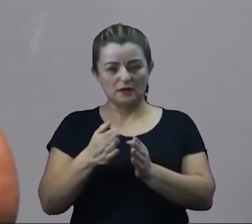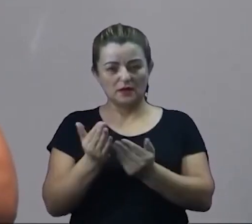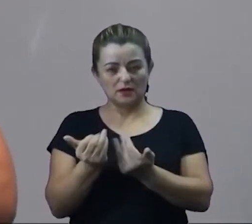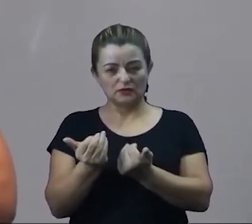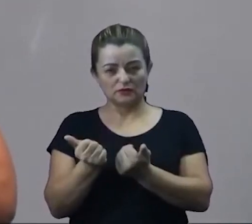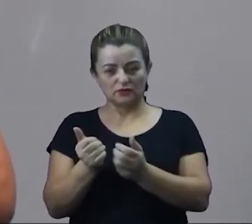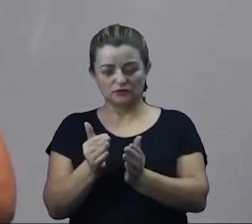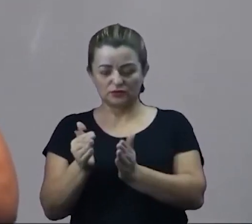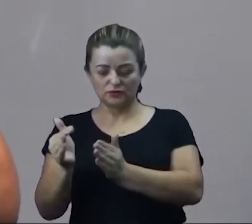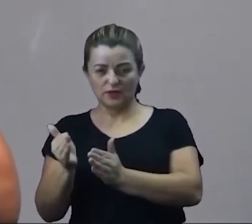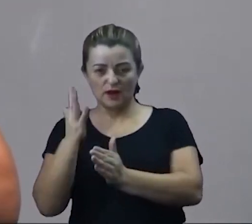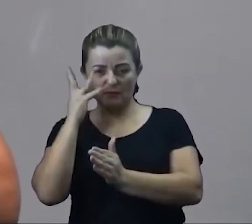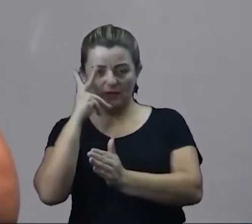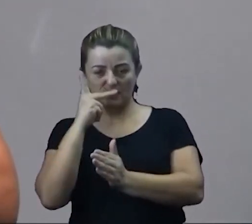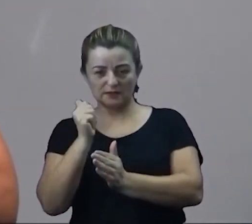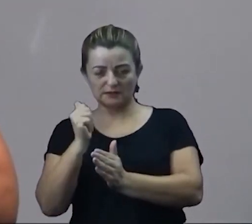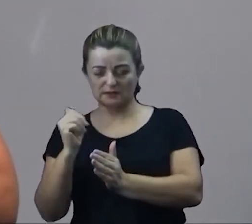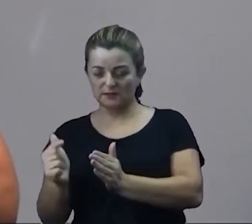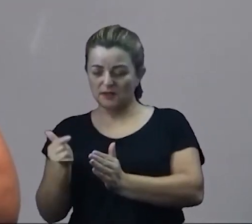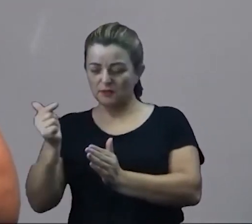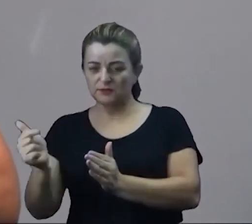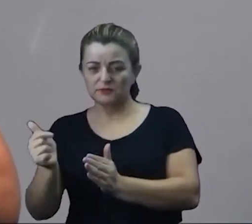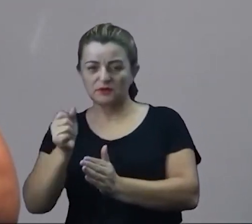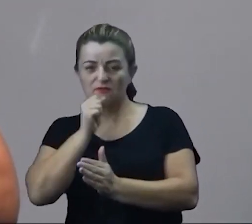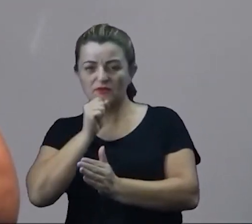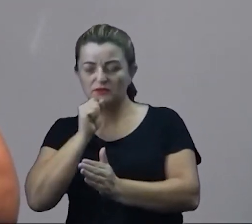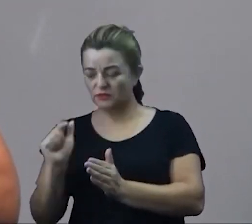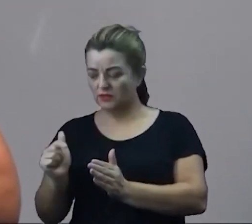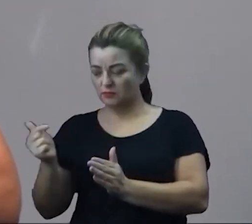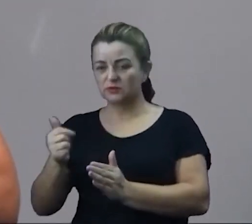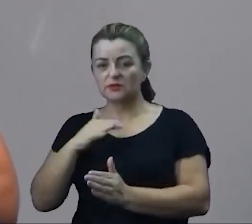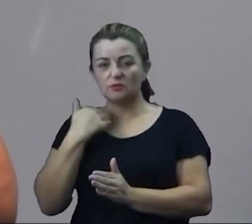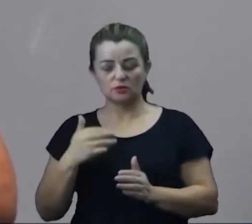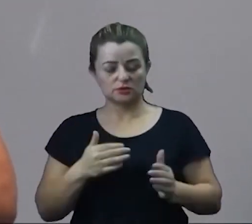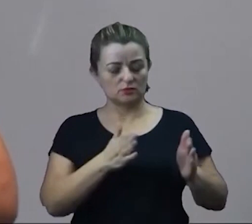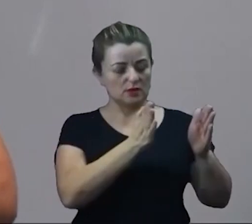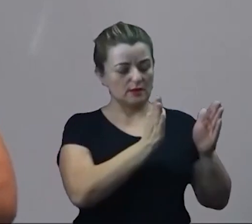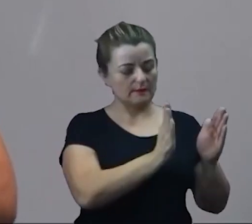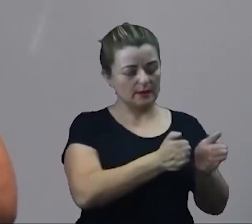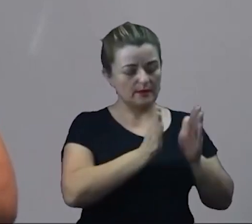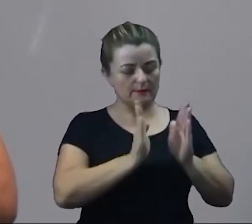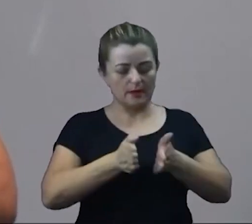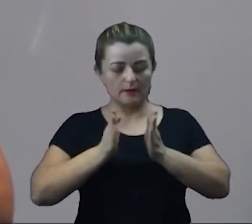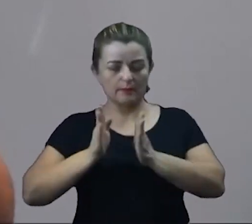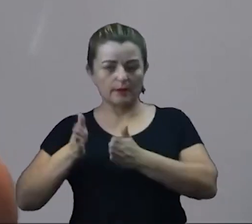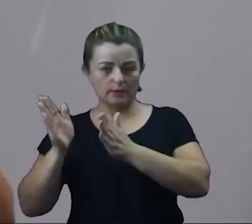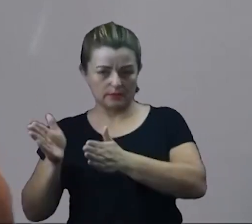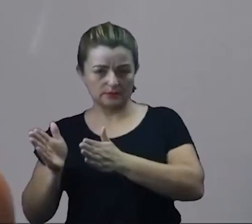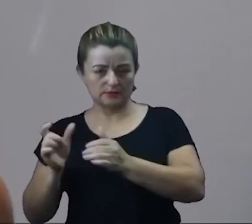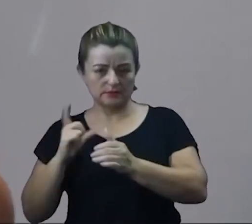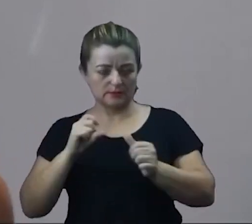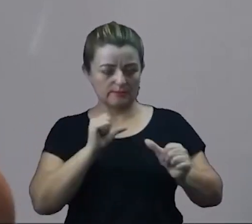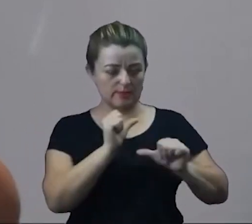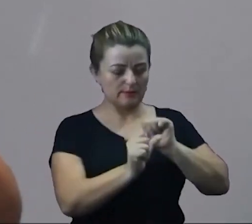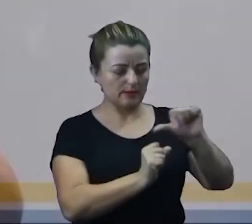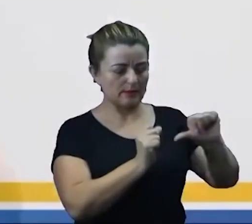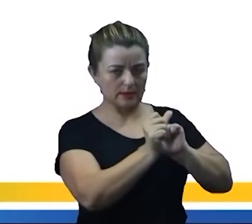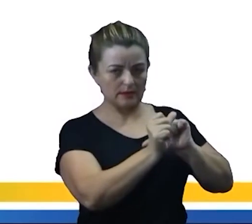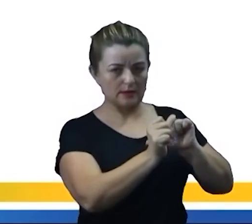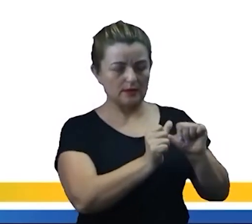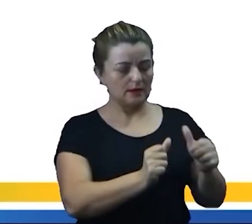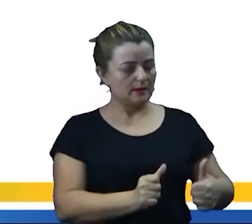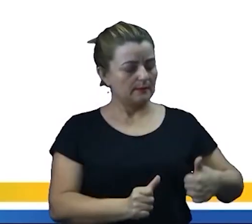beleza, posteriormente, a velhice e a morte. Então a gente vê aí as contradições, né, que